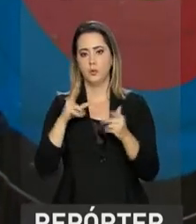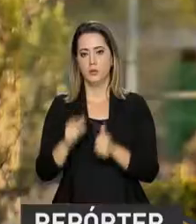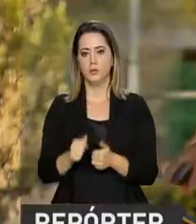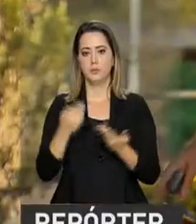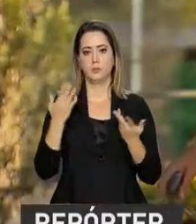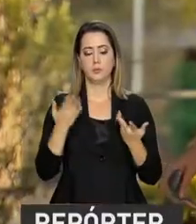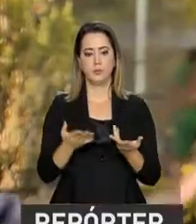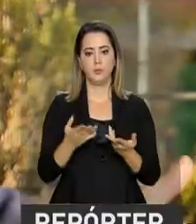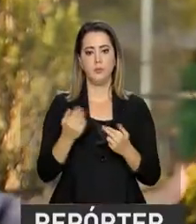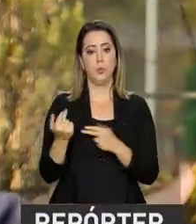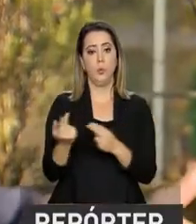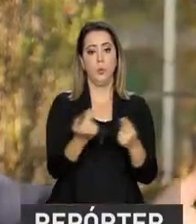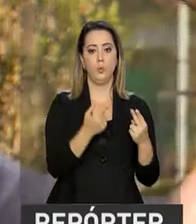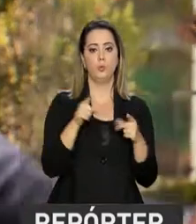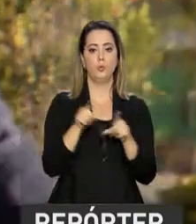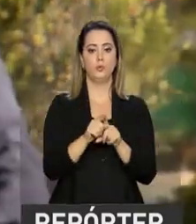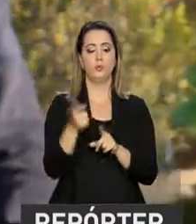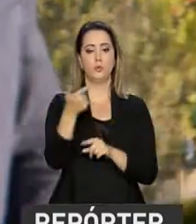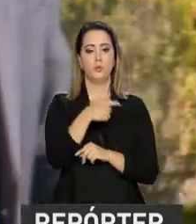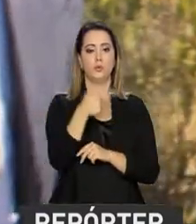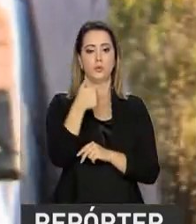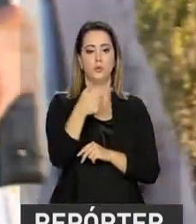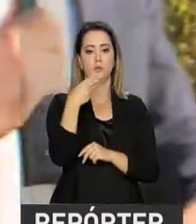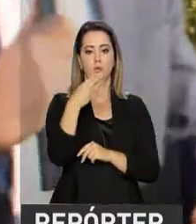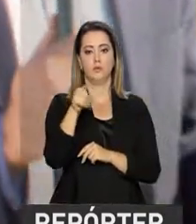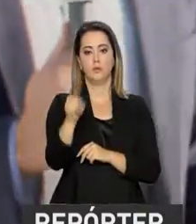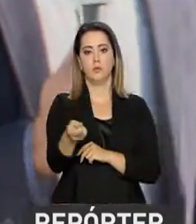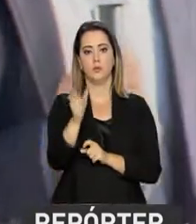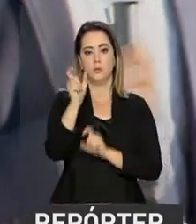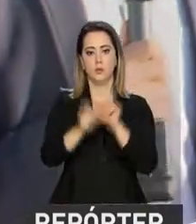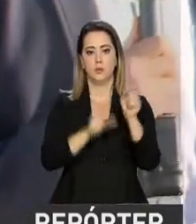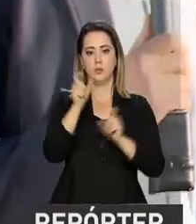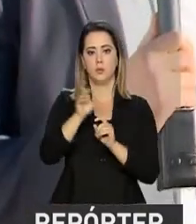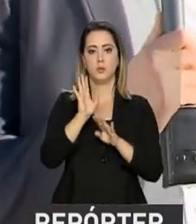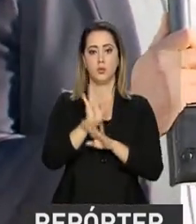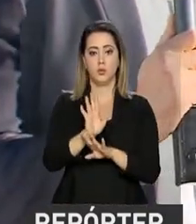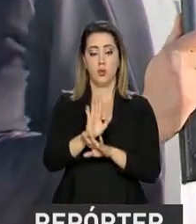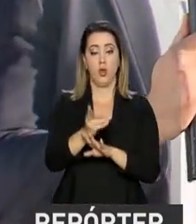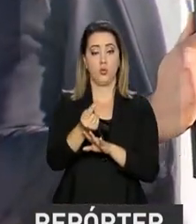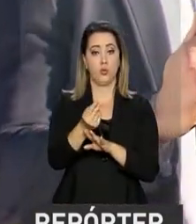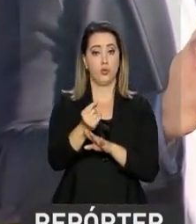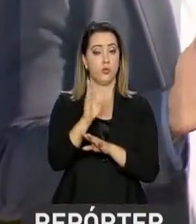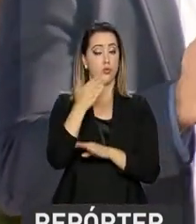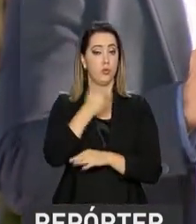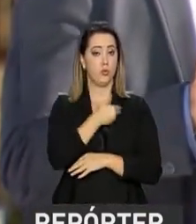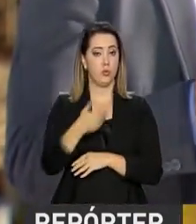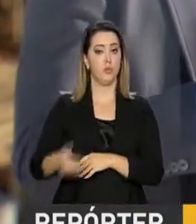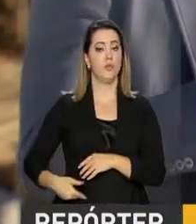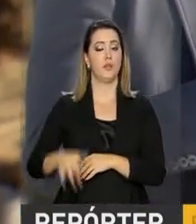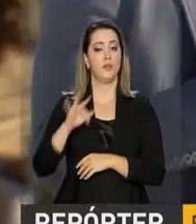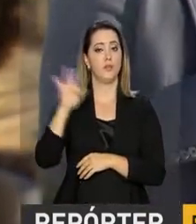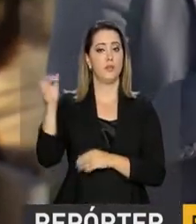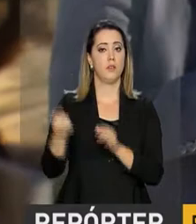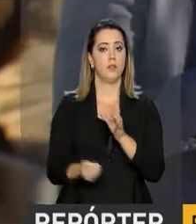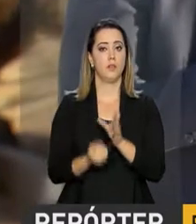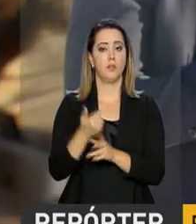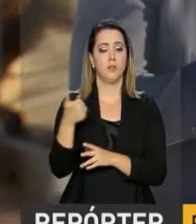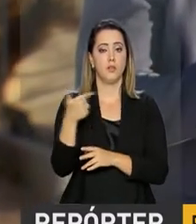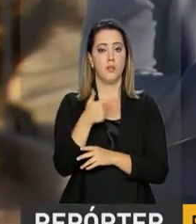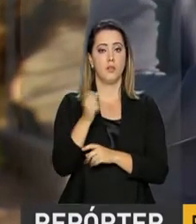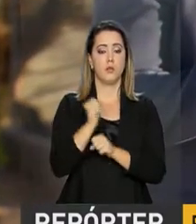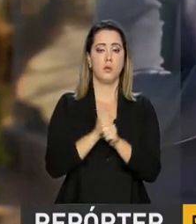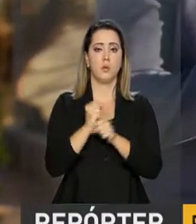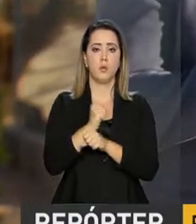assim como a taís outros 23 mil atletas já foram patrocinados pelo programa do governo federal criado há 12 anos o